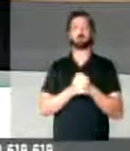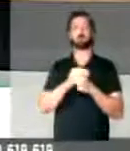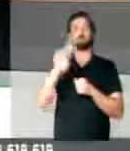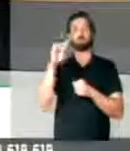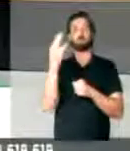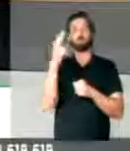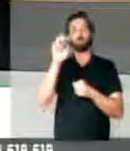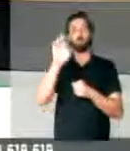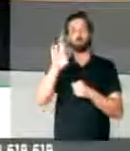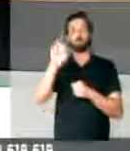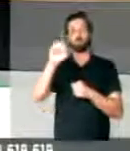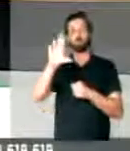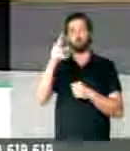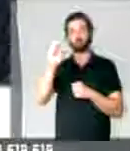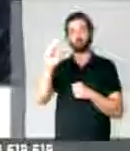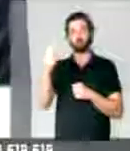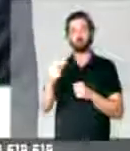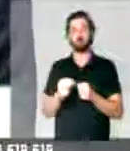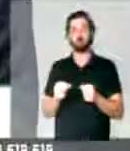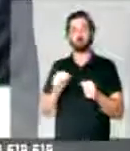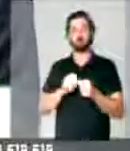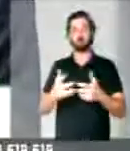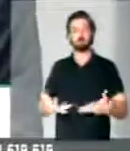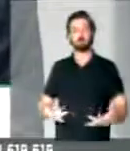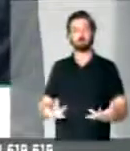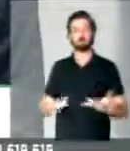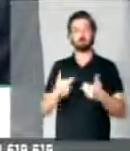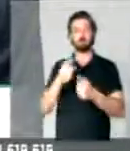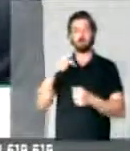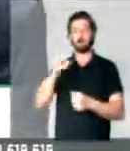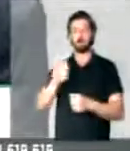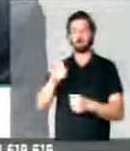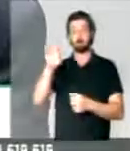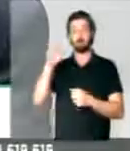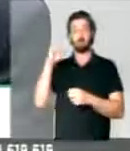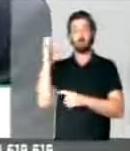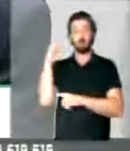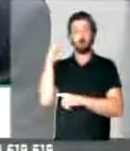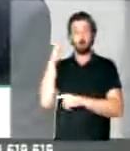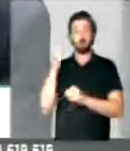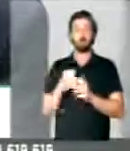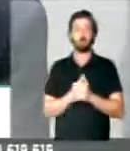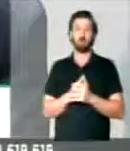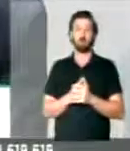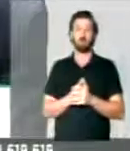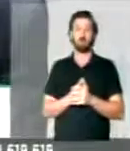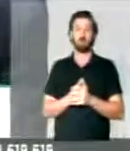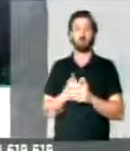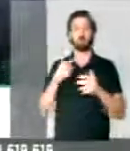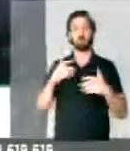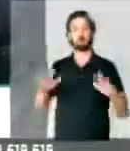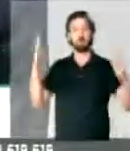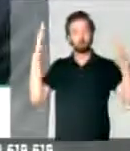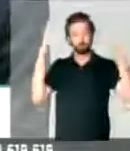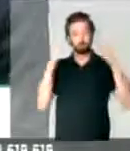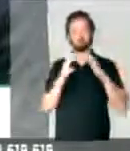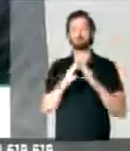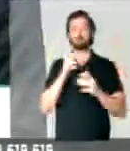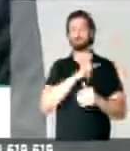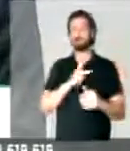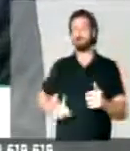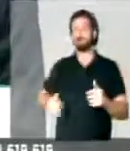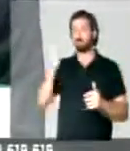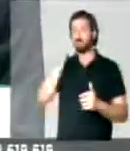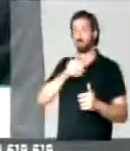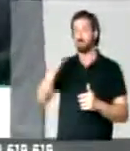que enobrece, engrandece o nosso partido, PSB do Rio Grande do Sul. Queria, primeiramente, saudar a nossa presidente